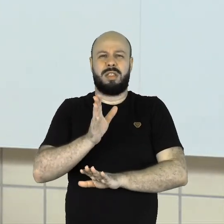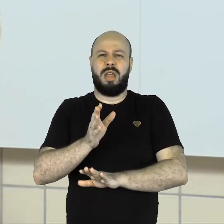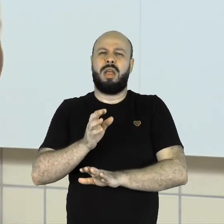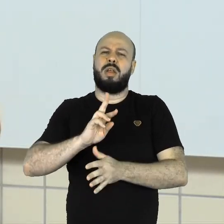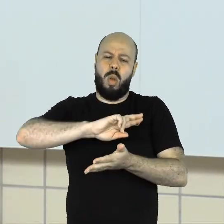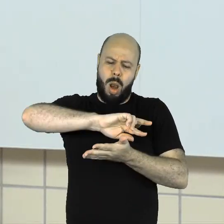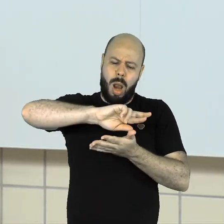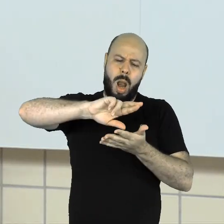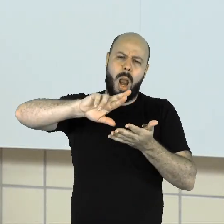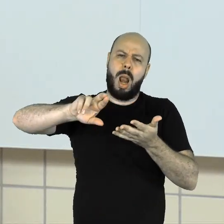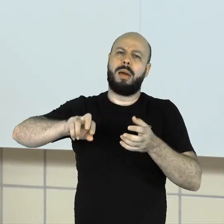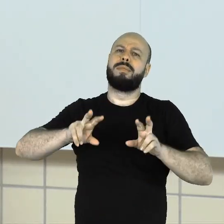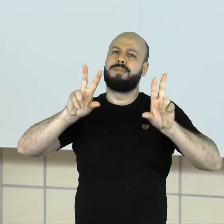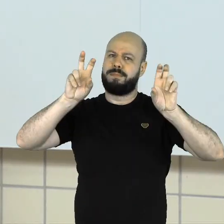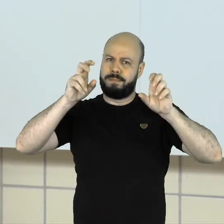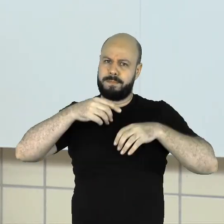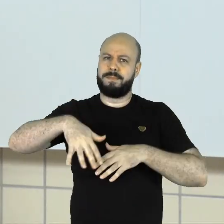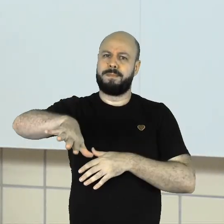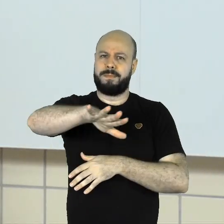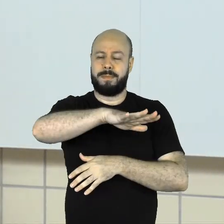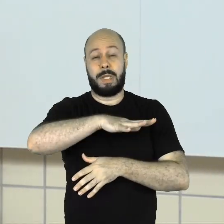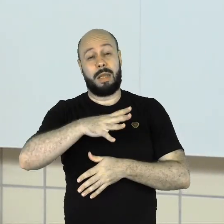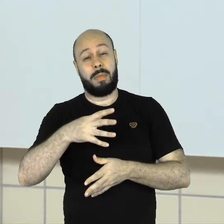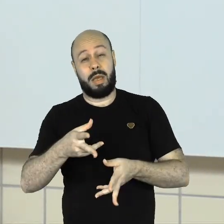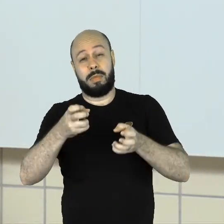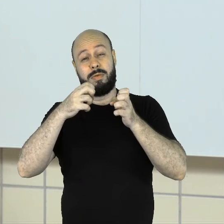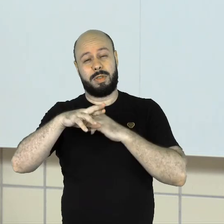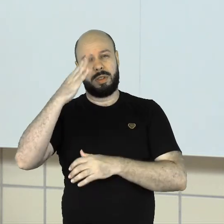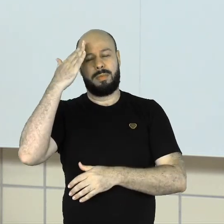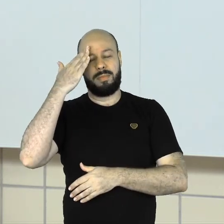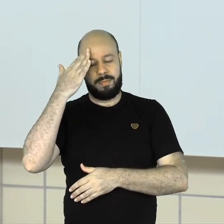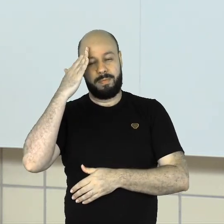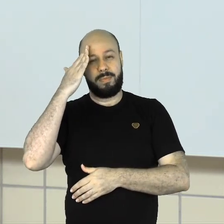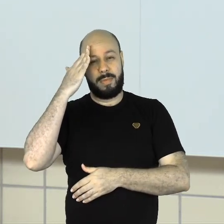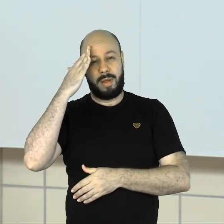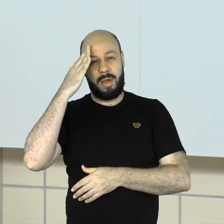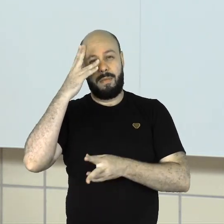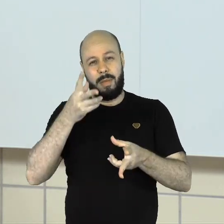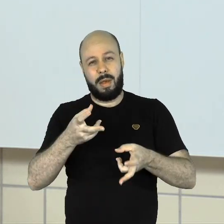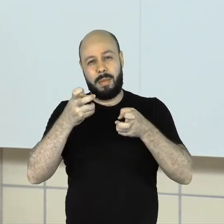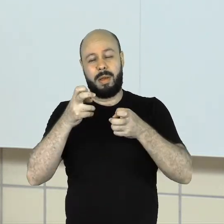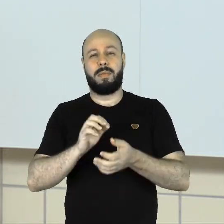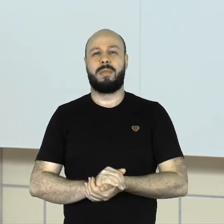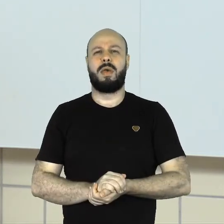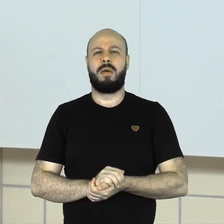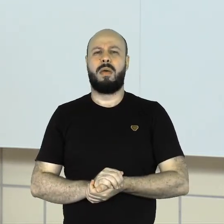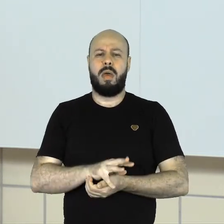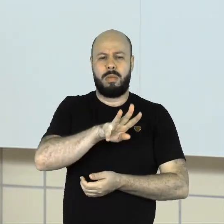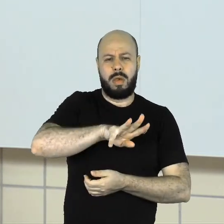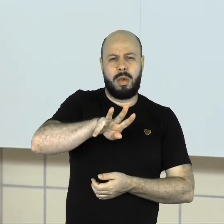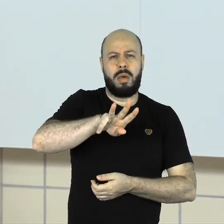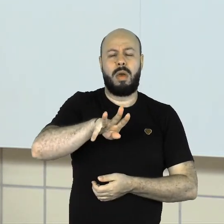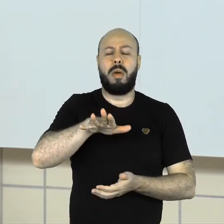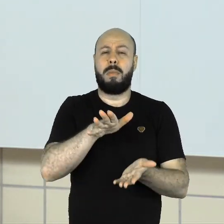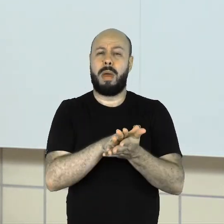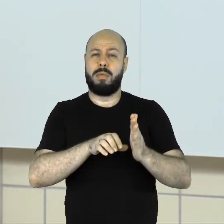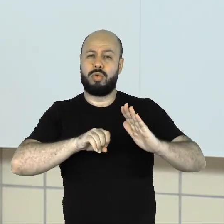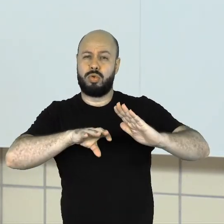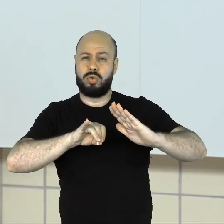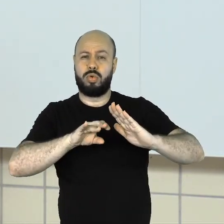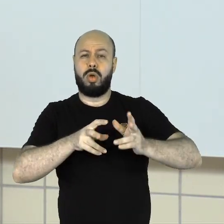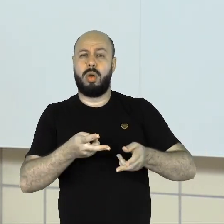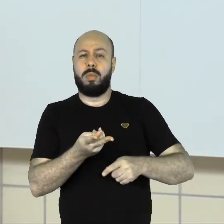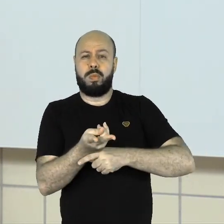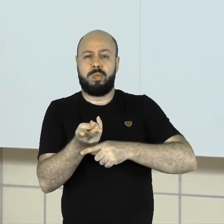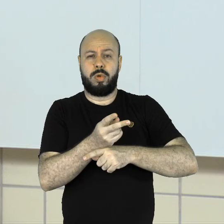vários assuntos para vocês, ok? Espero que tenham aprendido, tenham visto. Entrem no site do Palmas Homeschool, procurem o